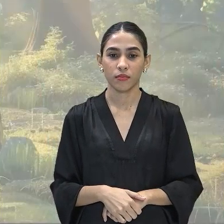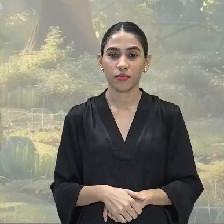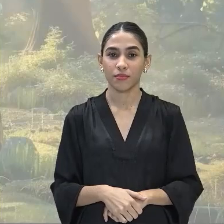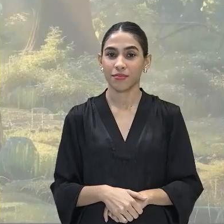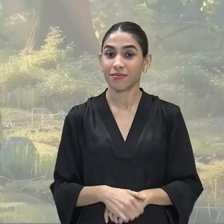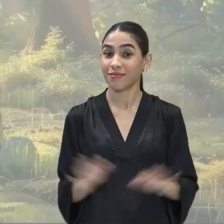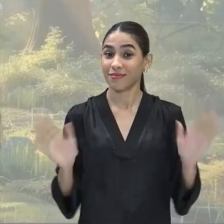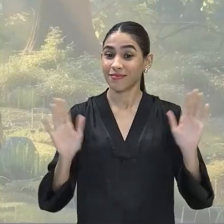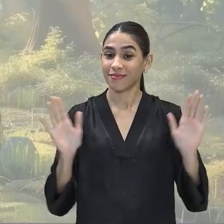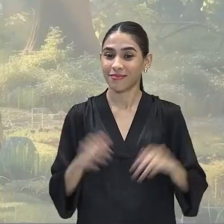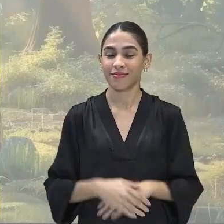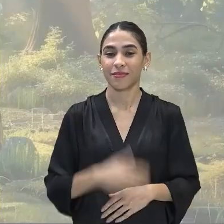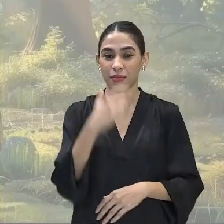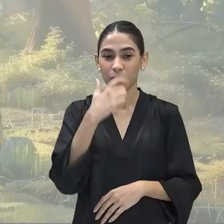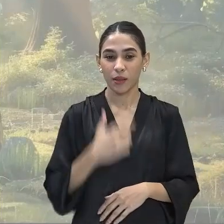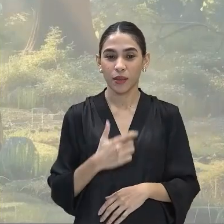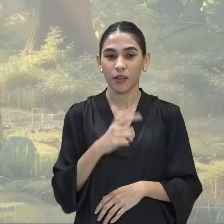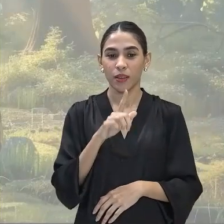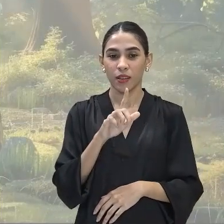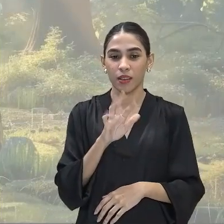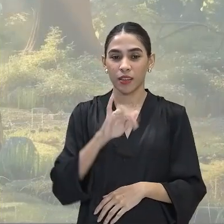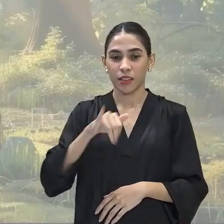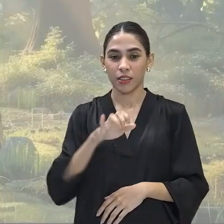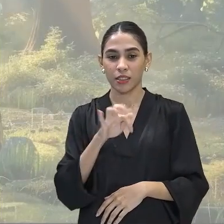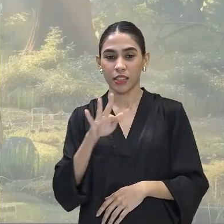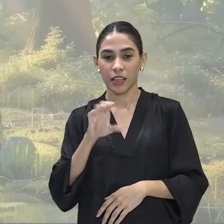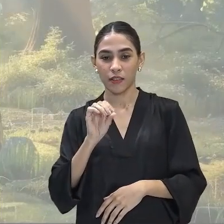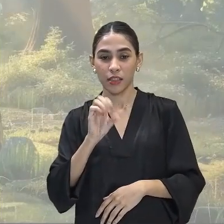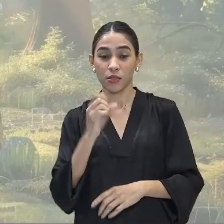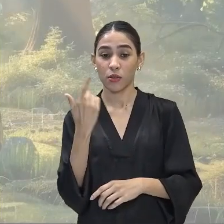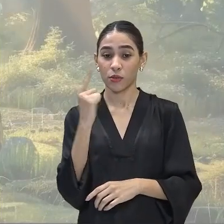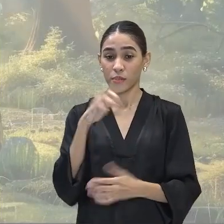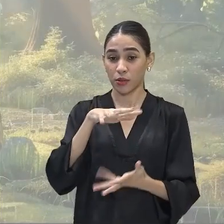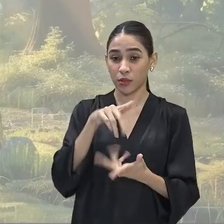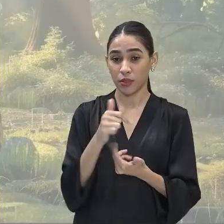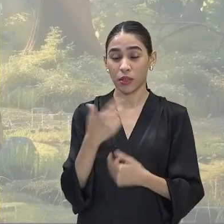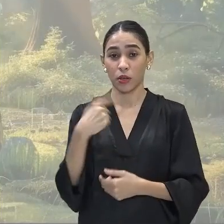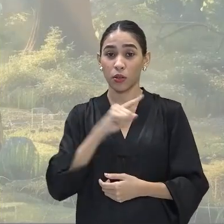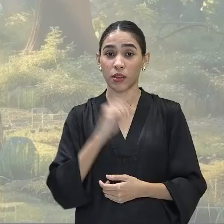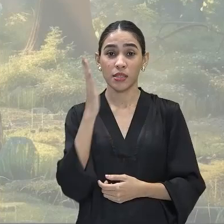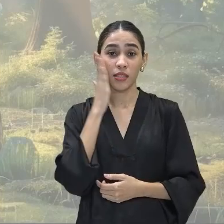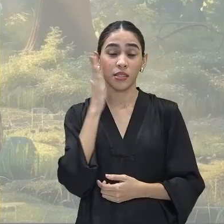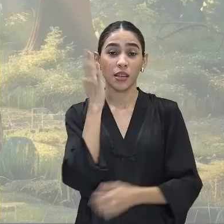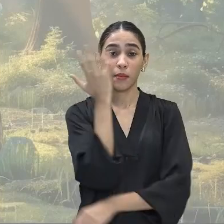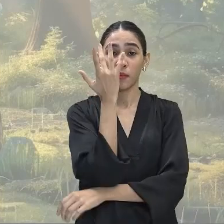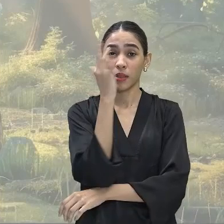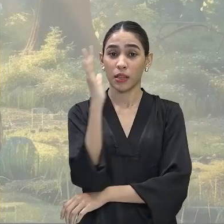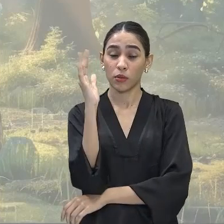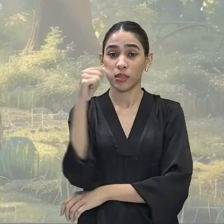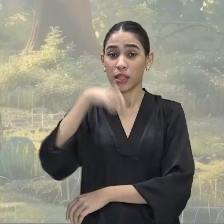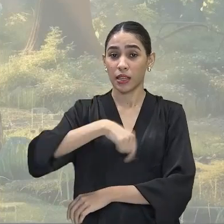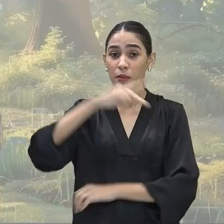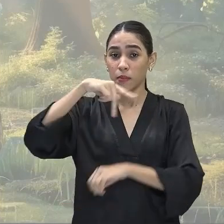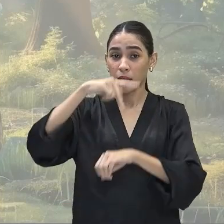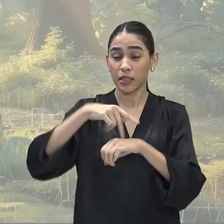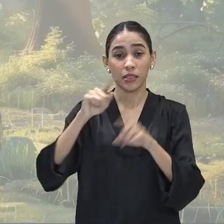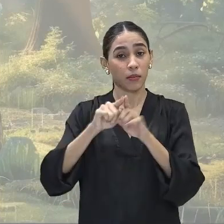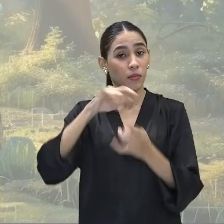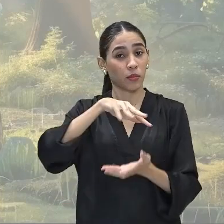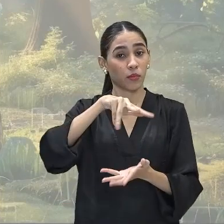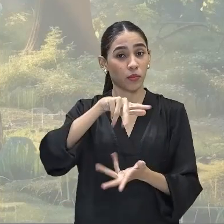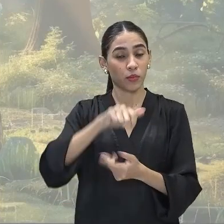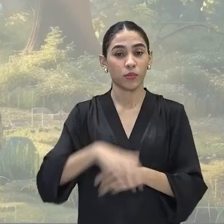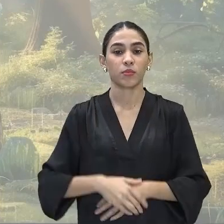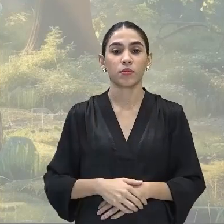E aí, pessoal, aqui é o professor Jefferson, de Geografia, e uma das coisas que a gente sabe sobre a natureza aqui do nosso país e do mundo todo é que um